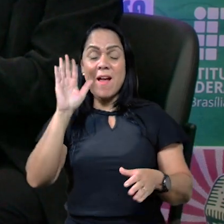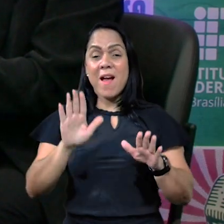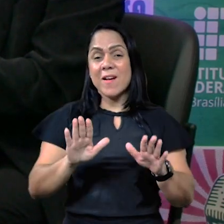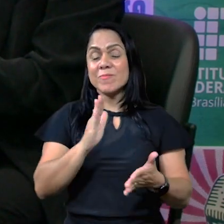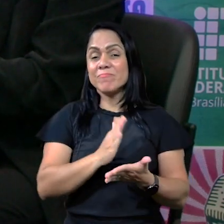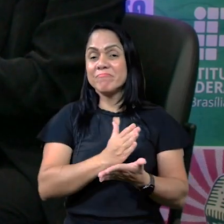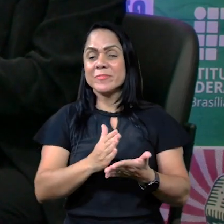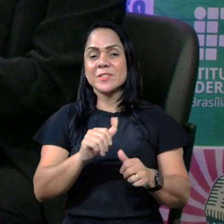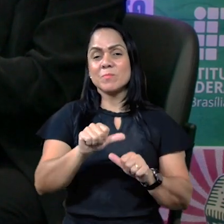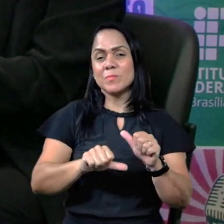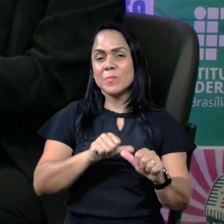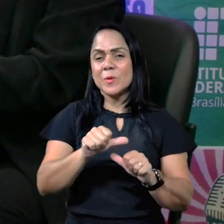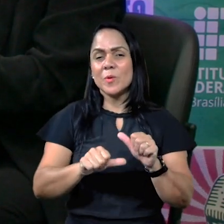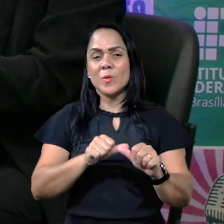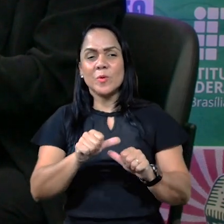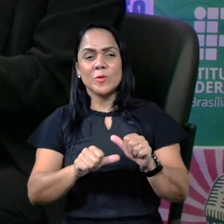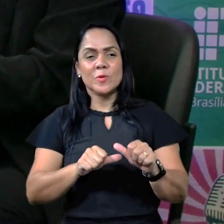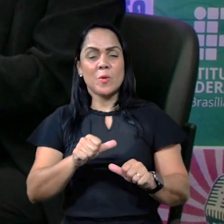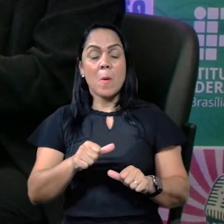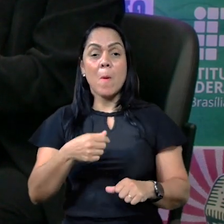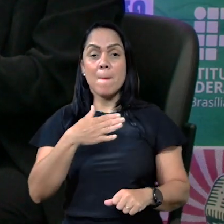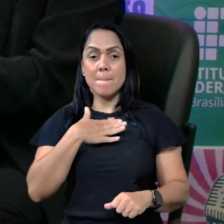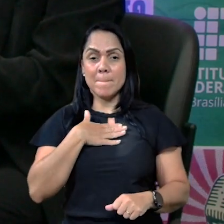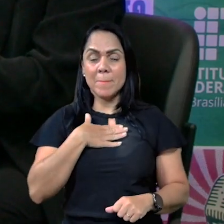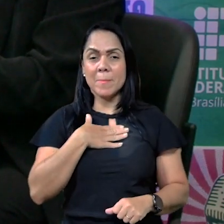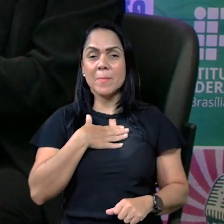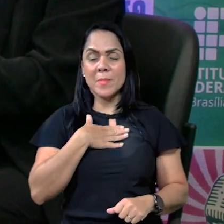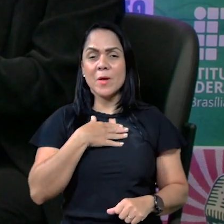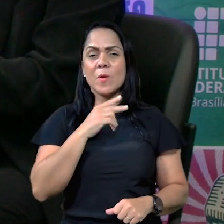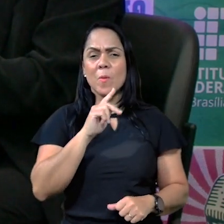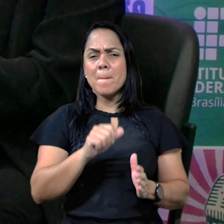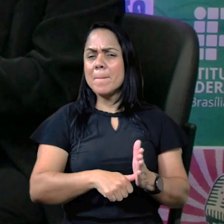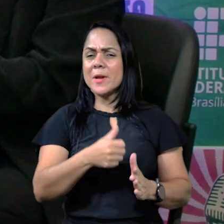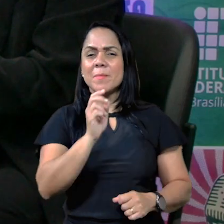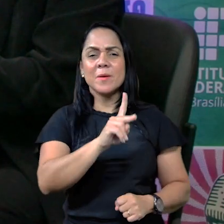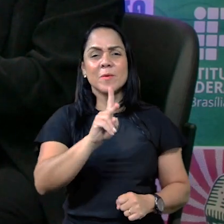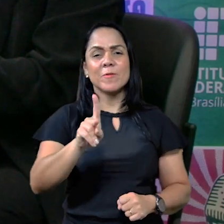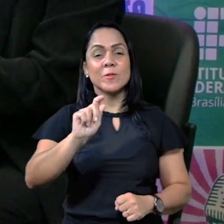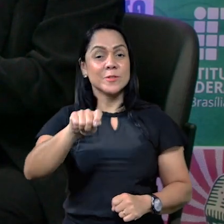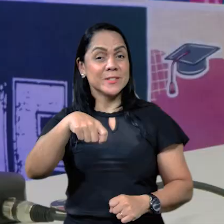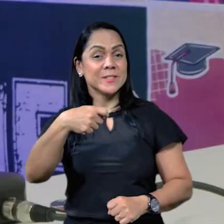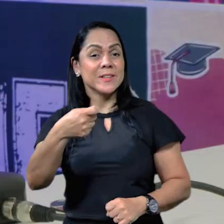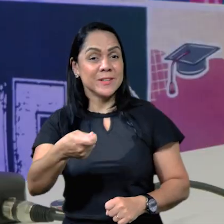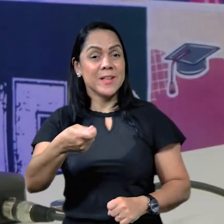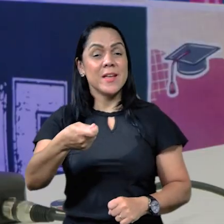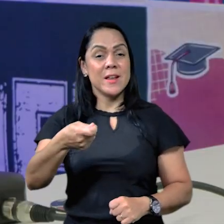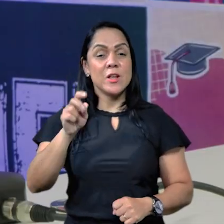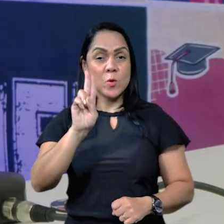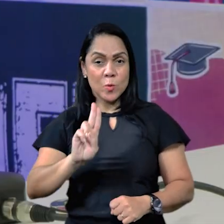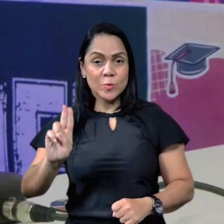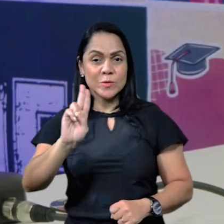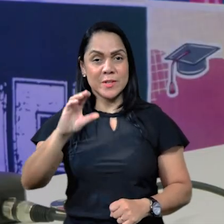faz assim, com o dedinho cravado. O meu professor, meu primeiro professor, ele, o sinal dele é assim, que ele usava o